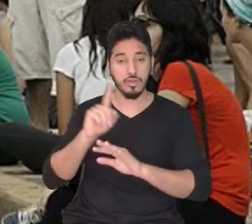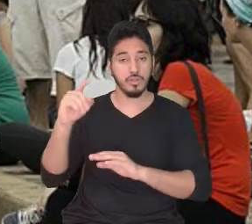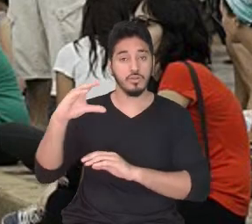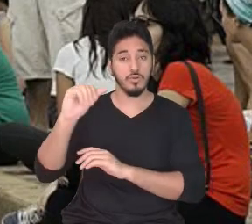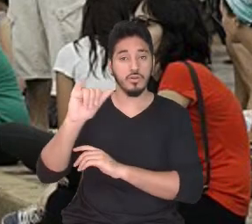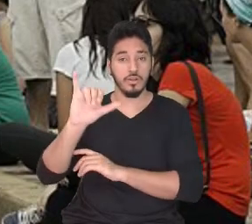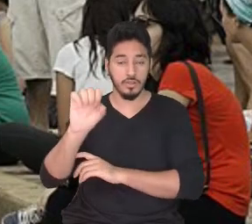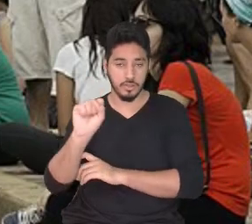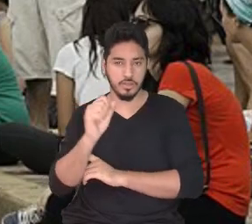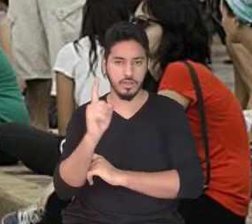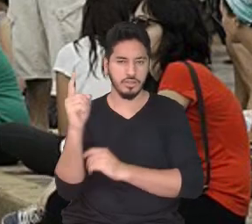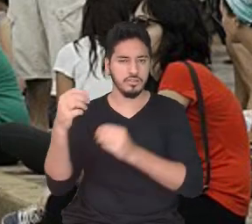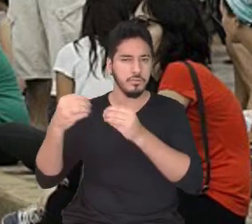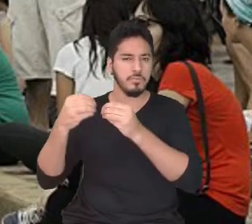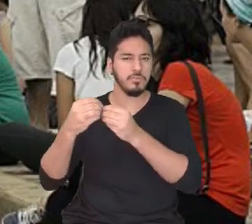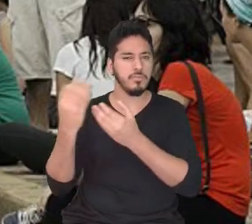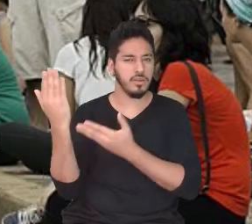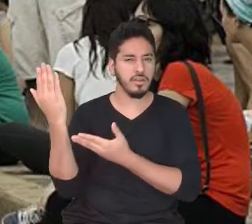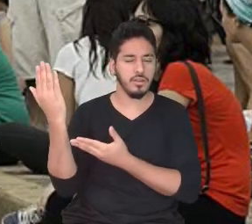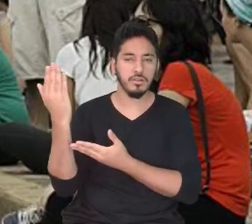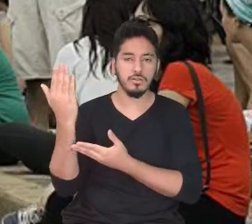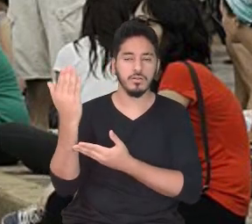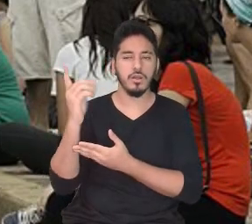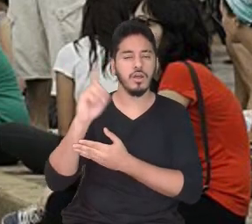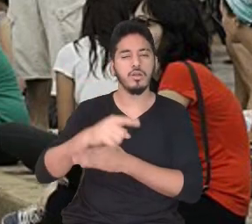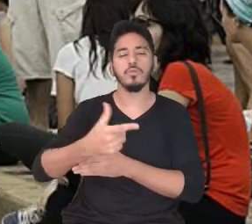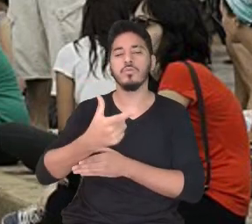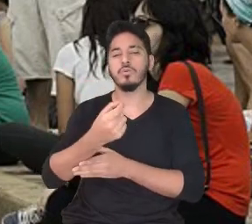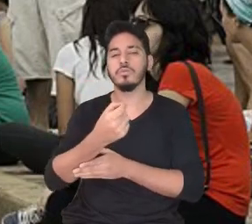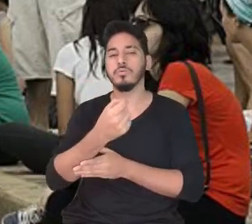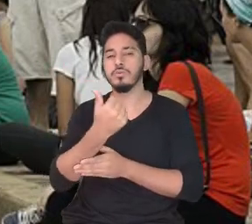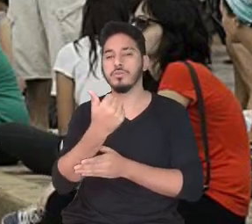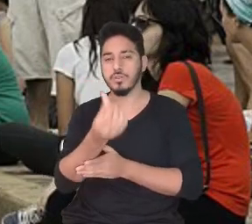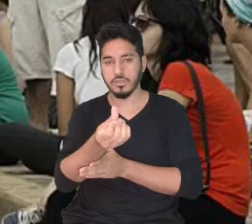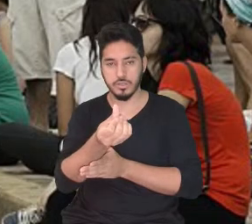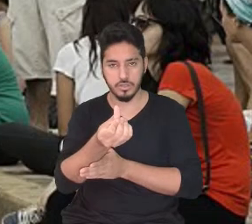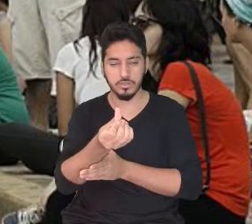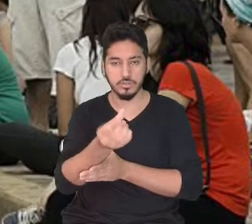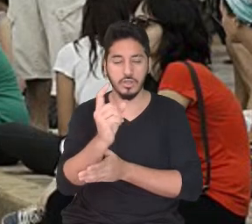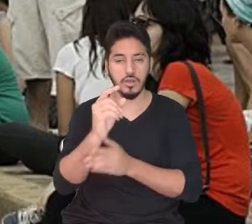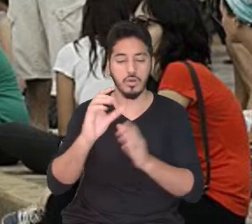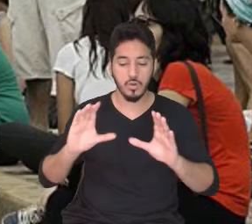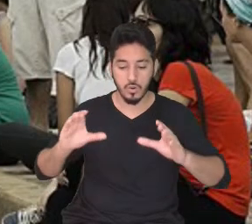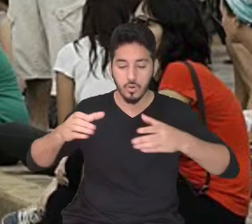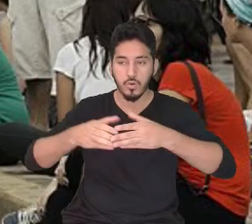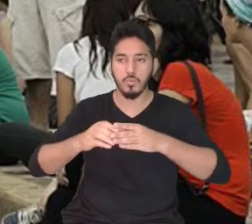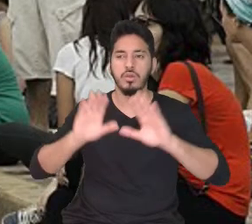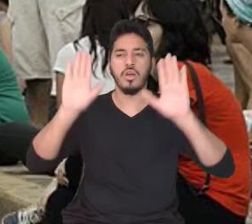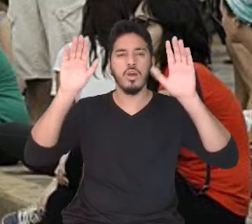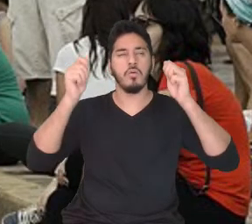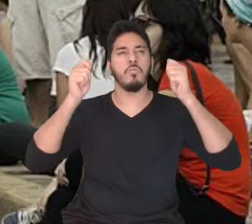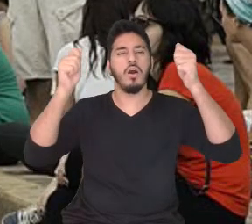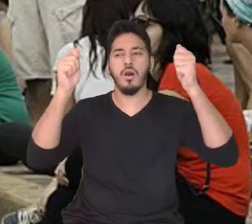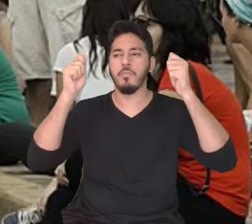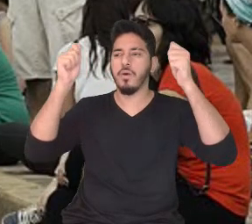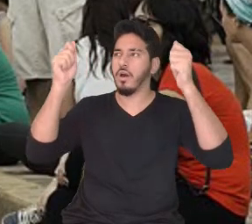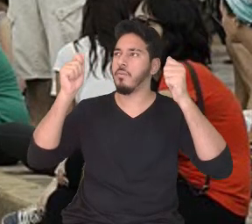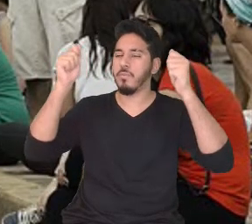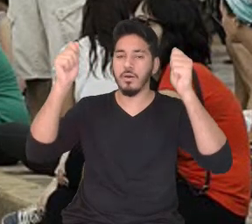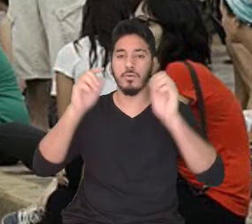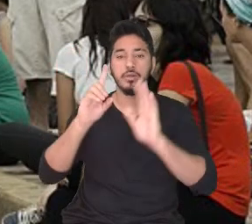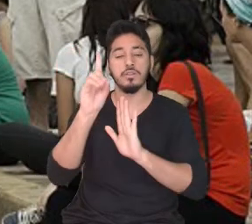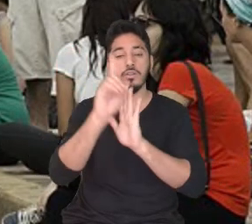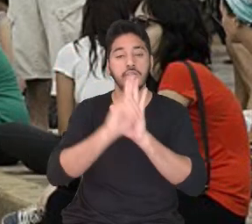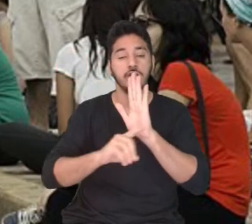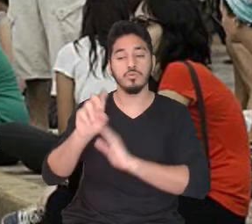José Estelita. Essa foto é bem recente, do ano 2016. E era um grupo que protestava por direitos urbanos,